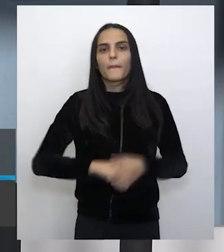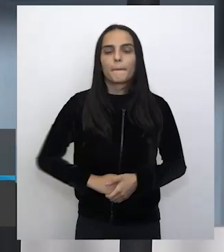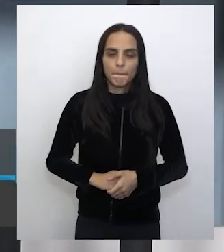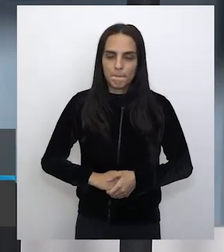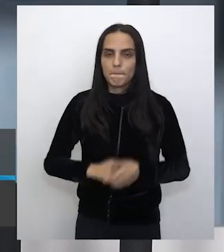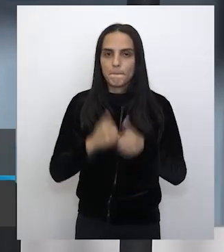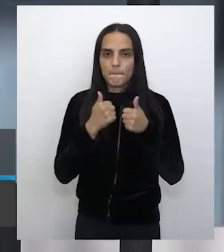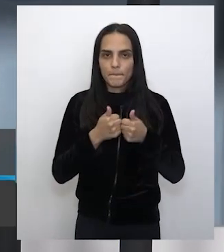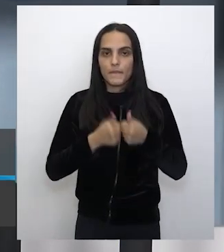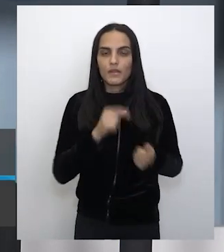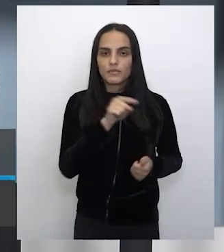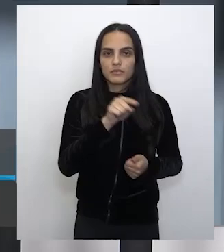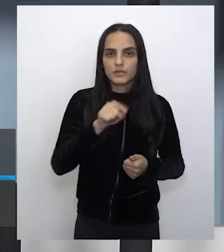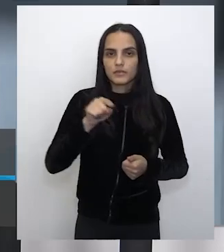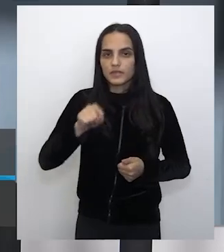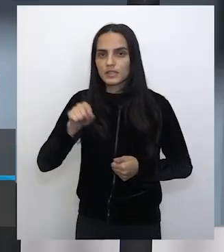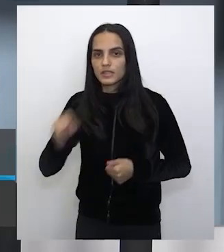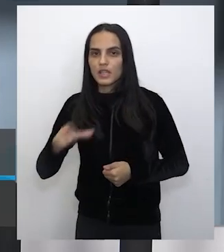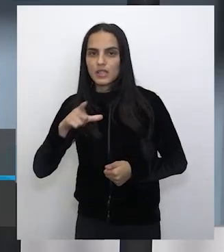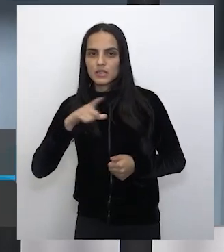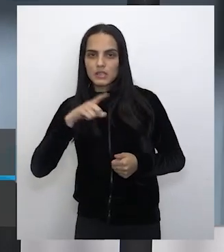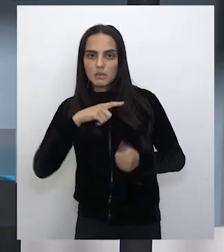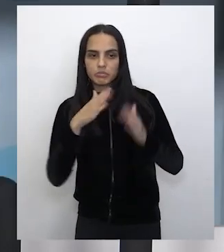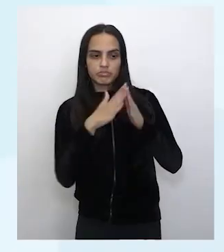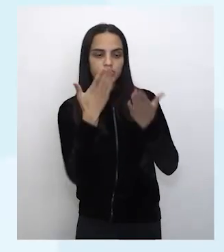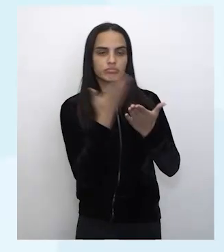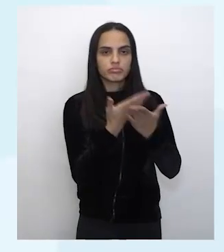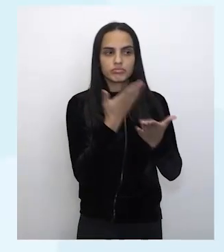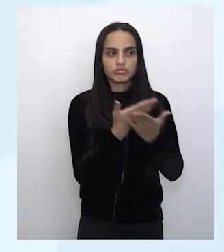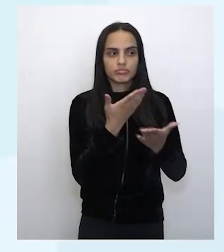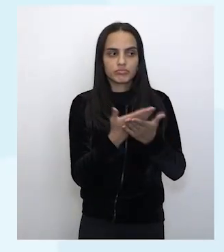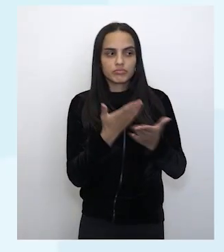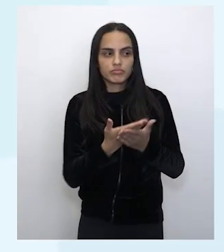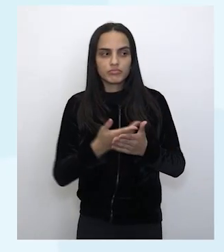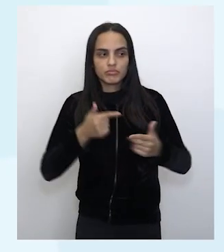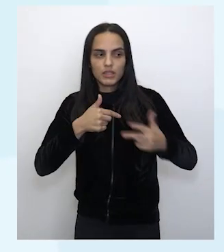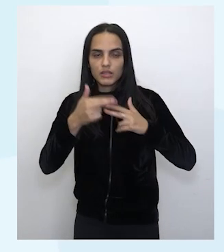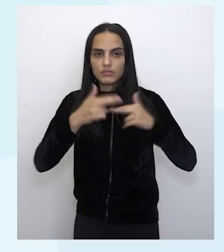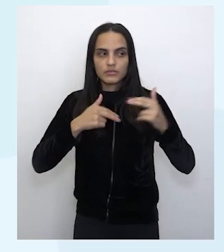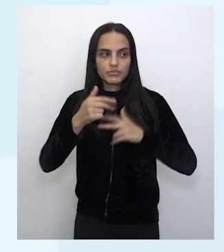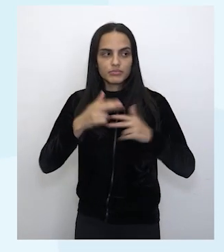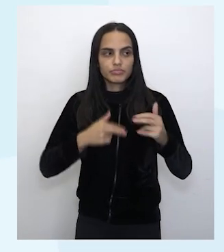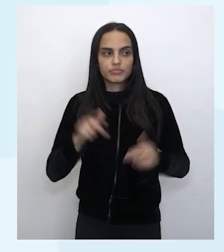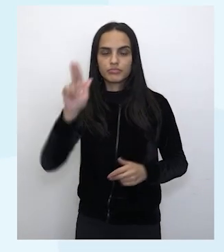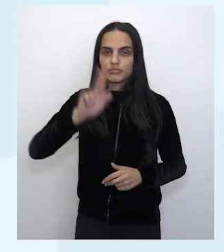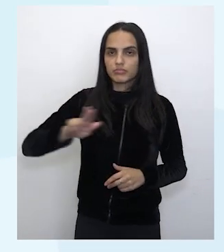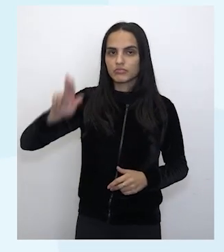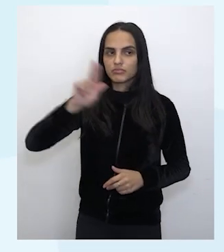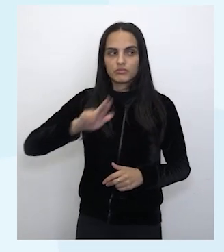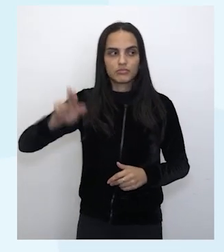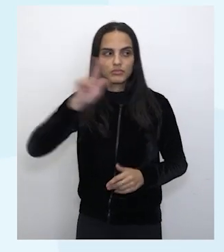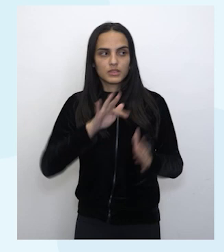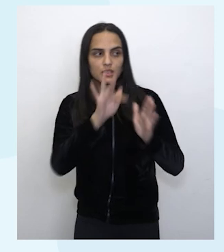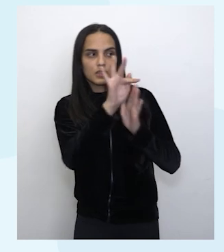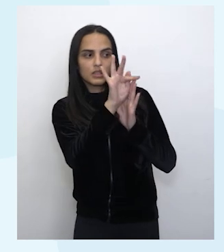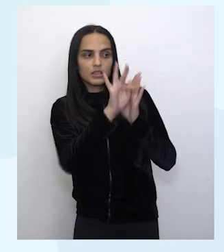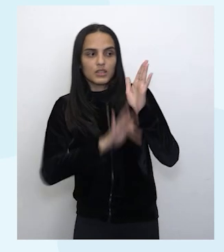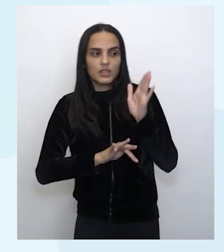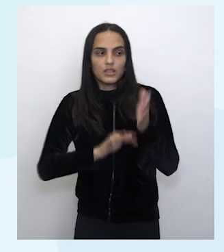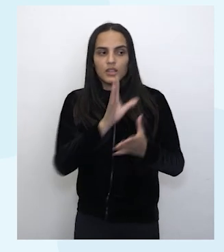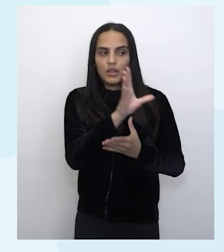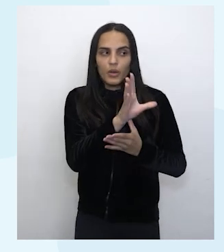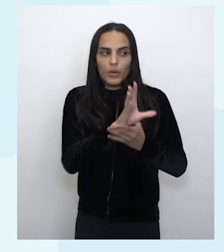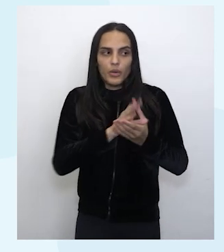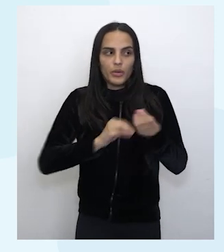hoje. Você, se tiver na sua escola, o material que a gente usou para tirar o texto, né, desse material, foi do caderno do